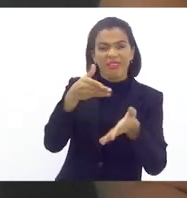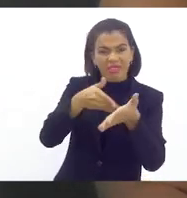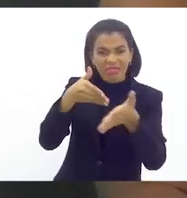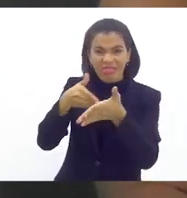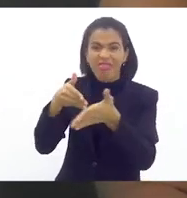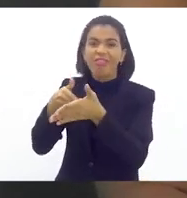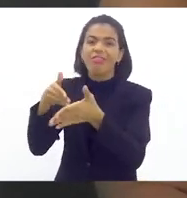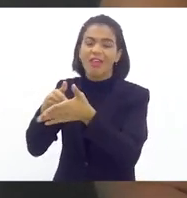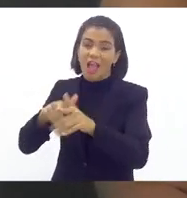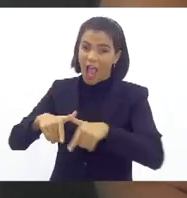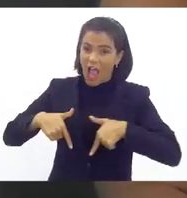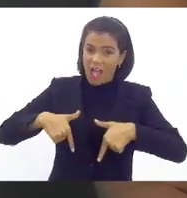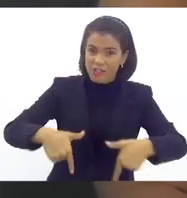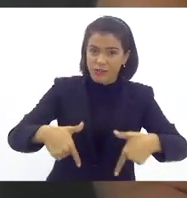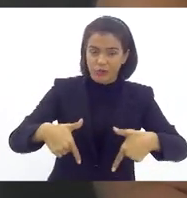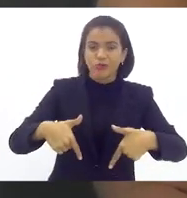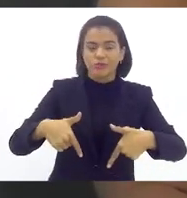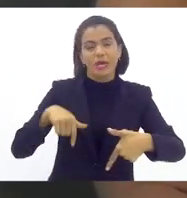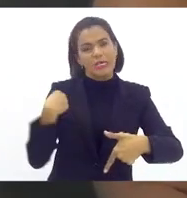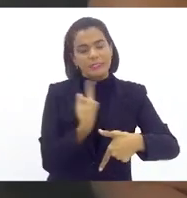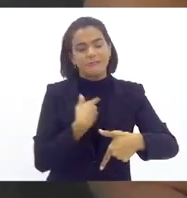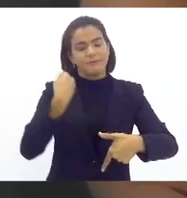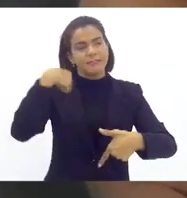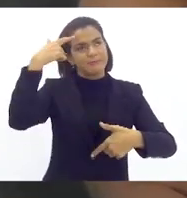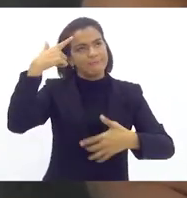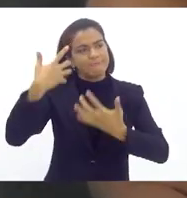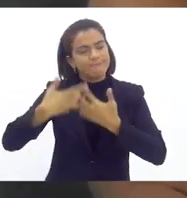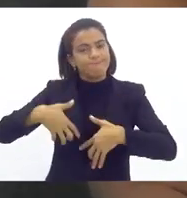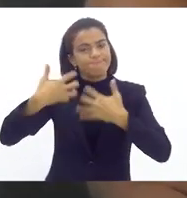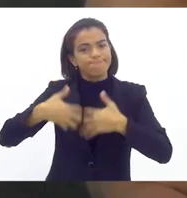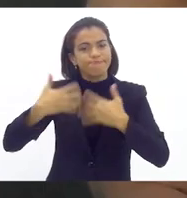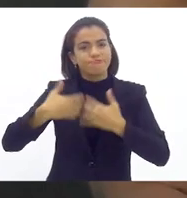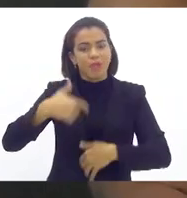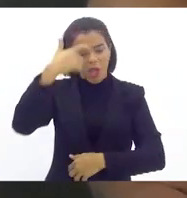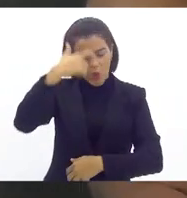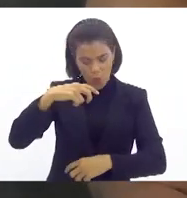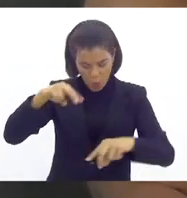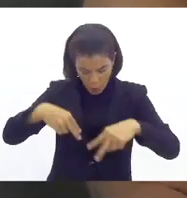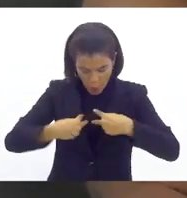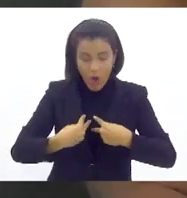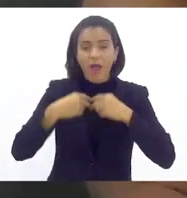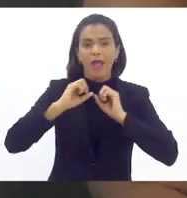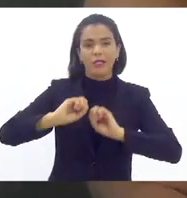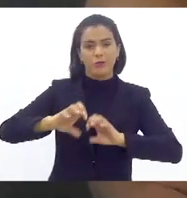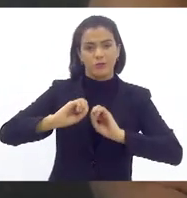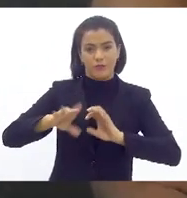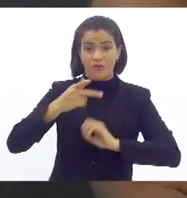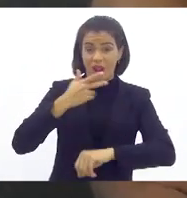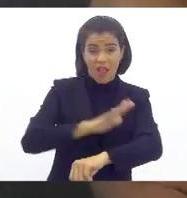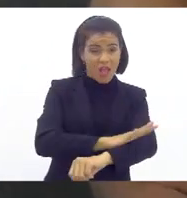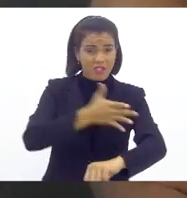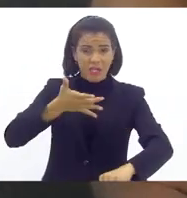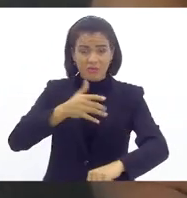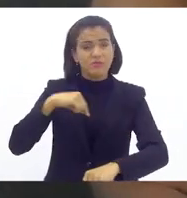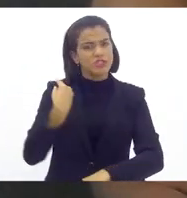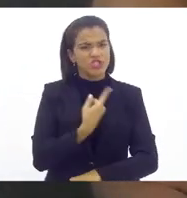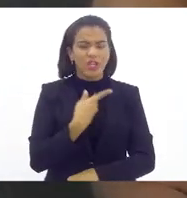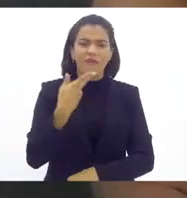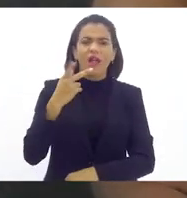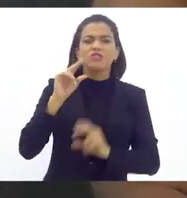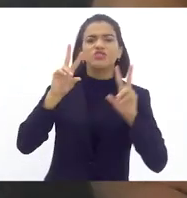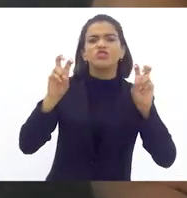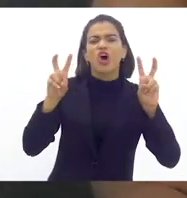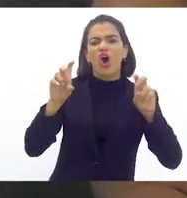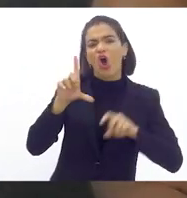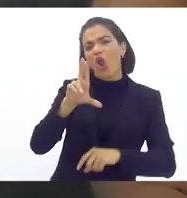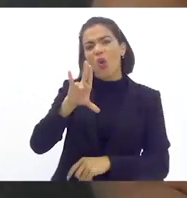barreiras atitudinais e que a gente precisa se repensar enquanto educador. Quando a gente se diz antirracista, a gente não pode achar que é só